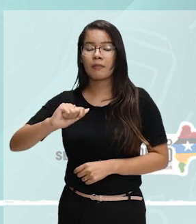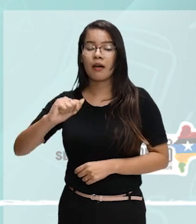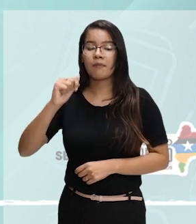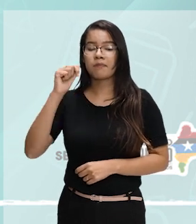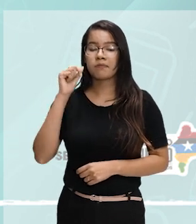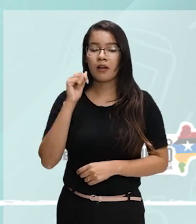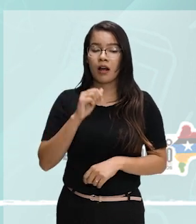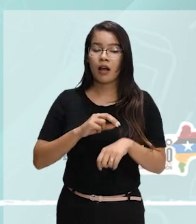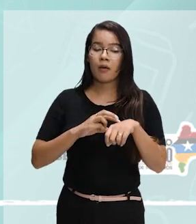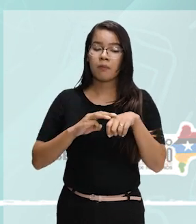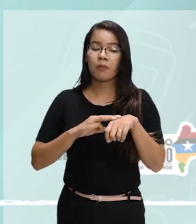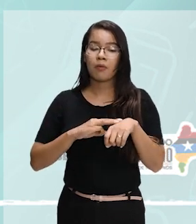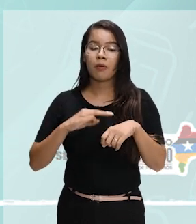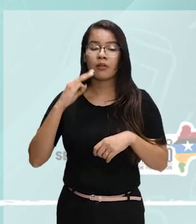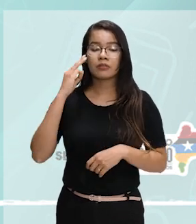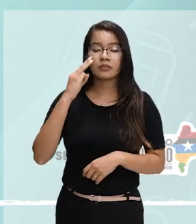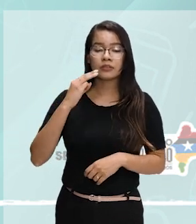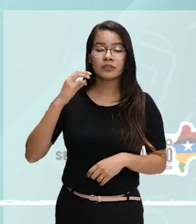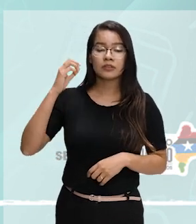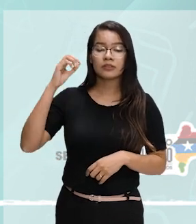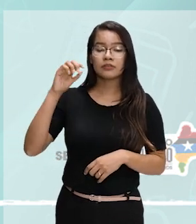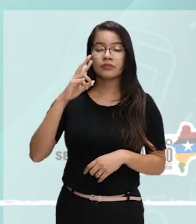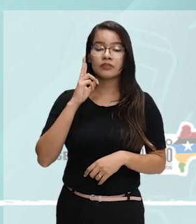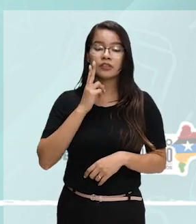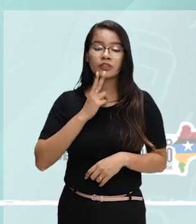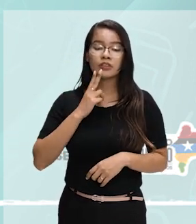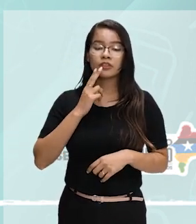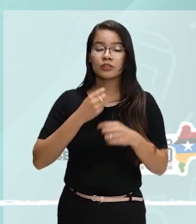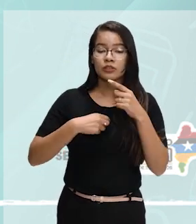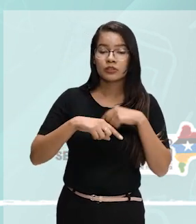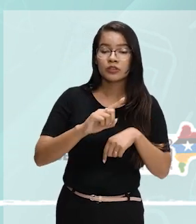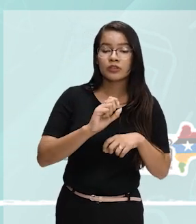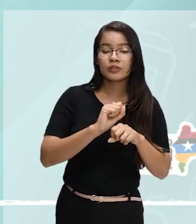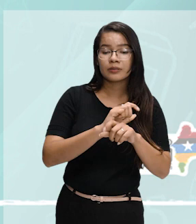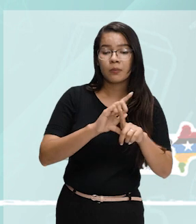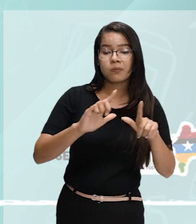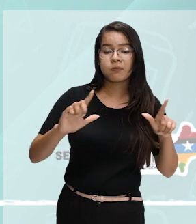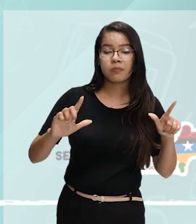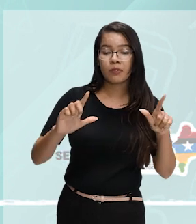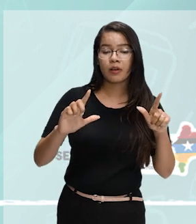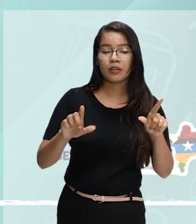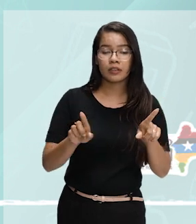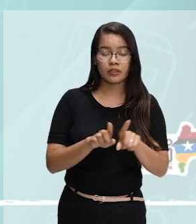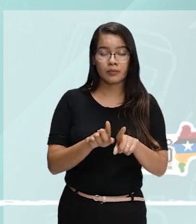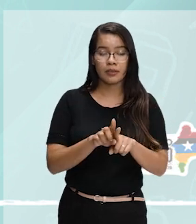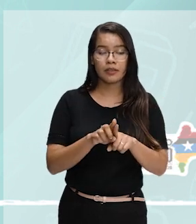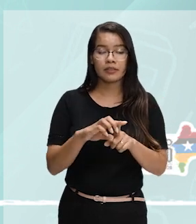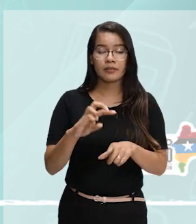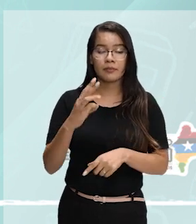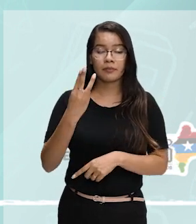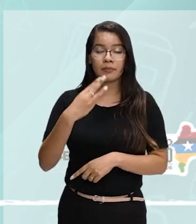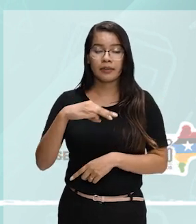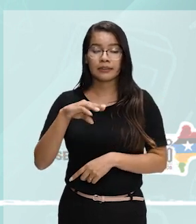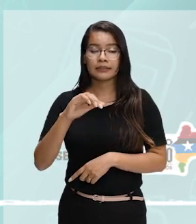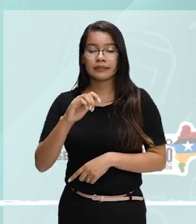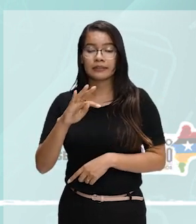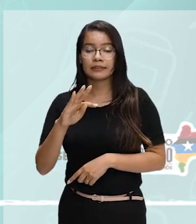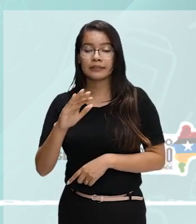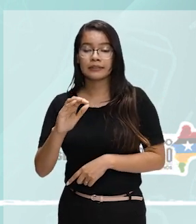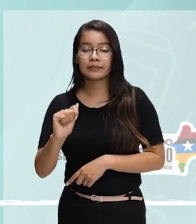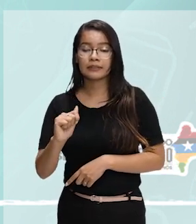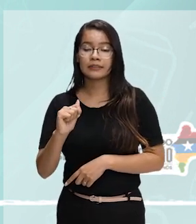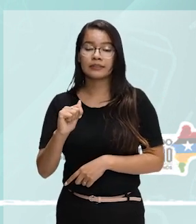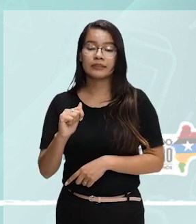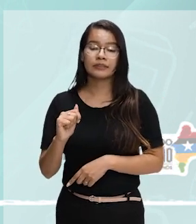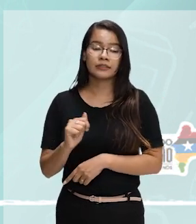virgem corria o sertão e as matas do Ipu, onde campeava sua guerreira tribo, sua grande